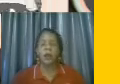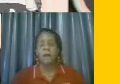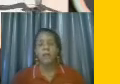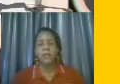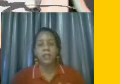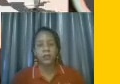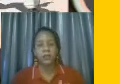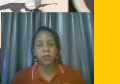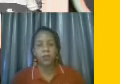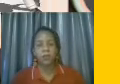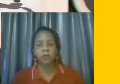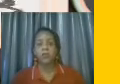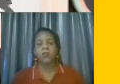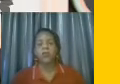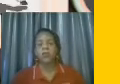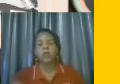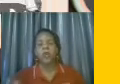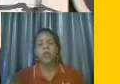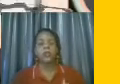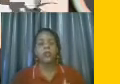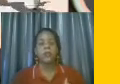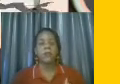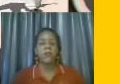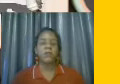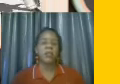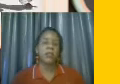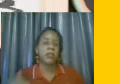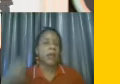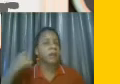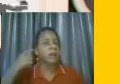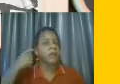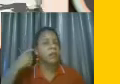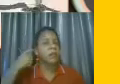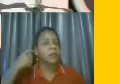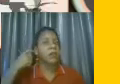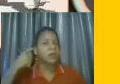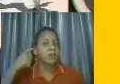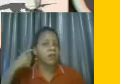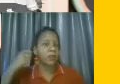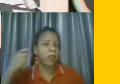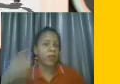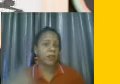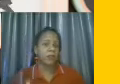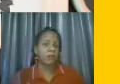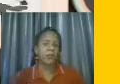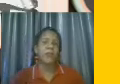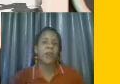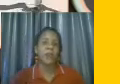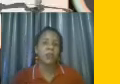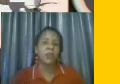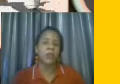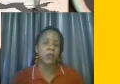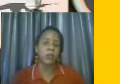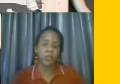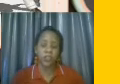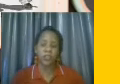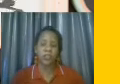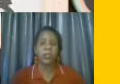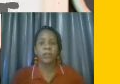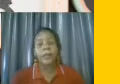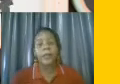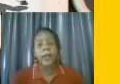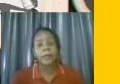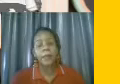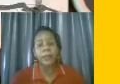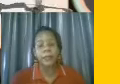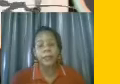frequência, mas esses outros, eles são mais utilizados em ocasiões, né, diferente do nosso dia a